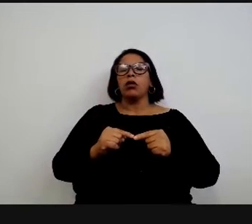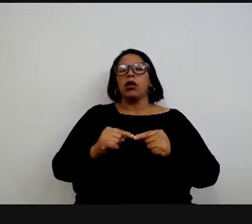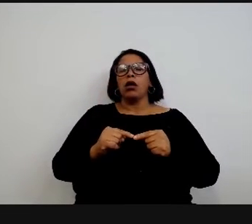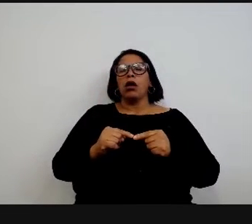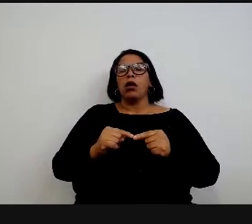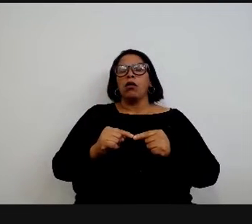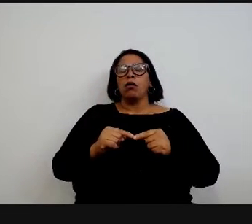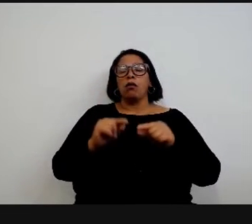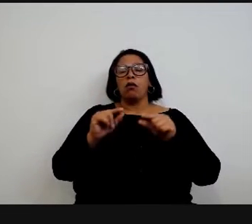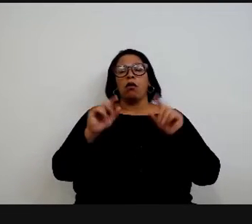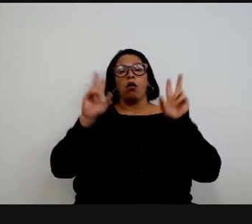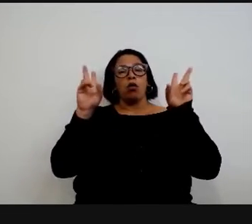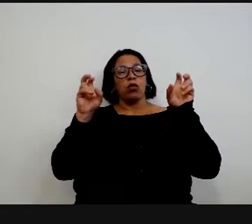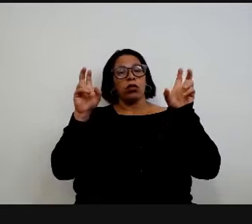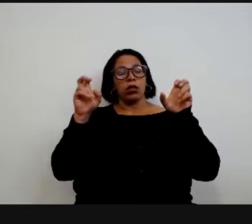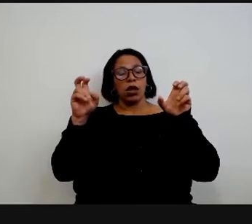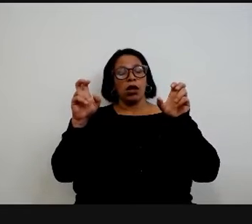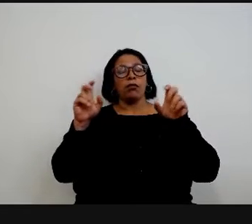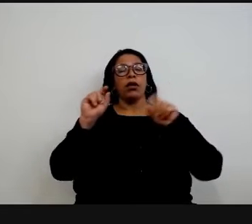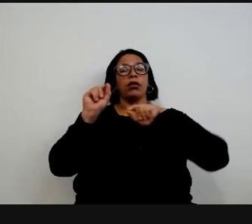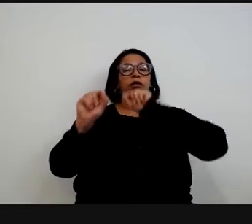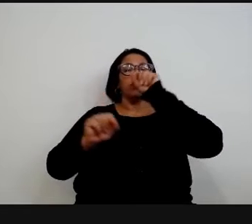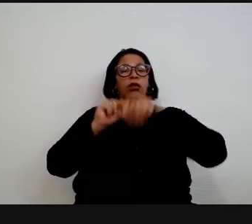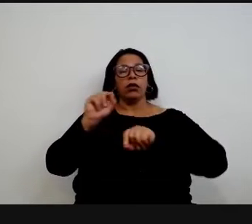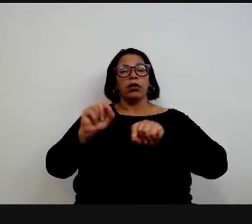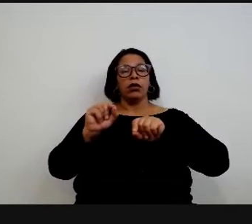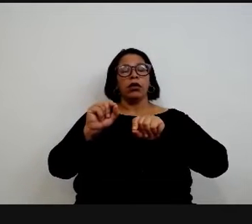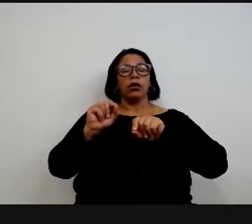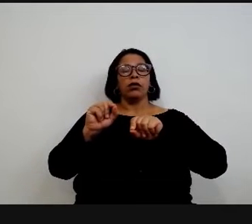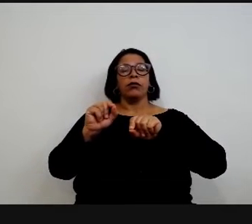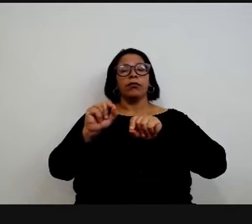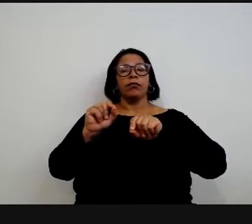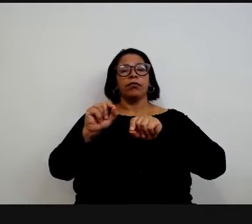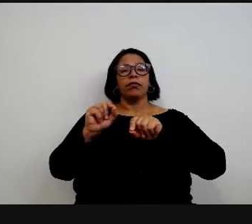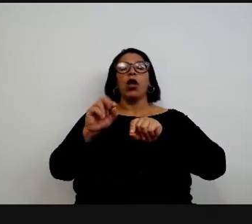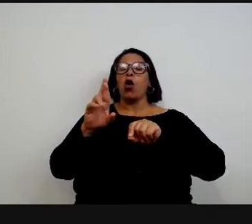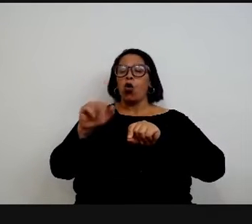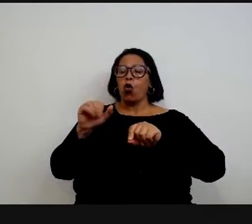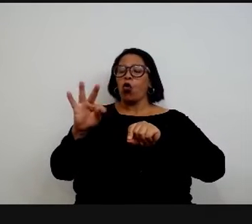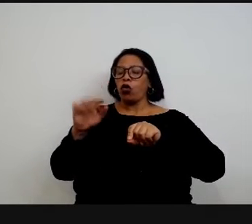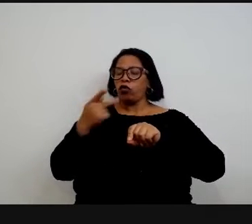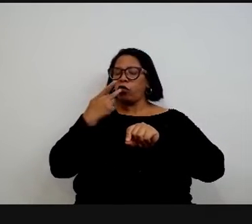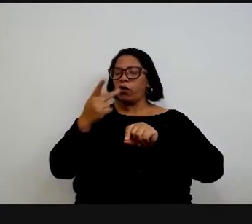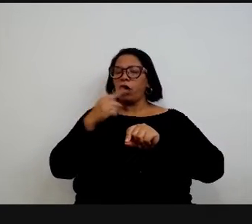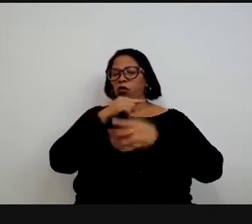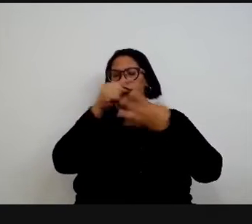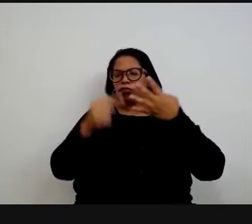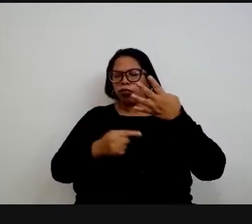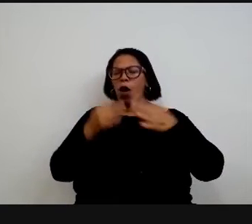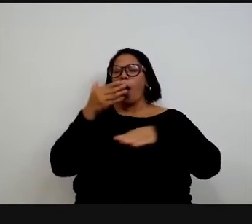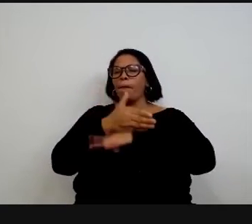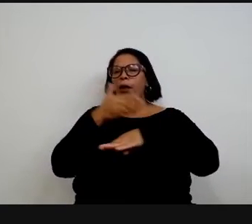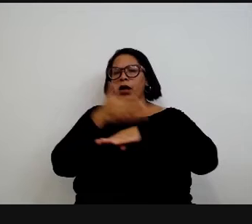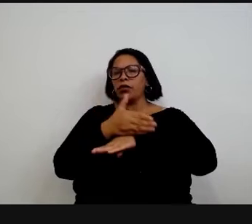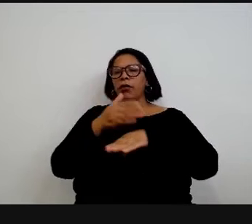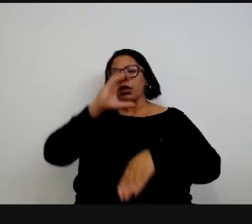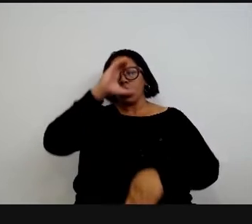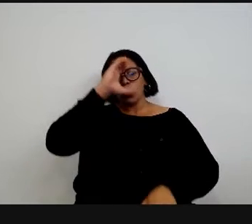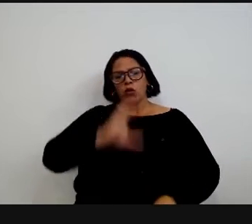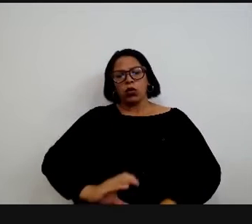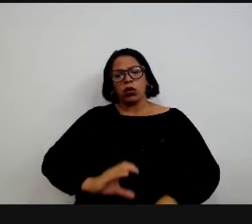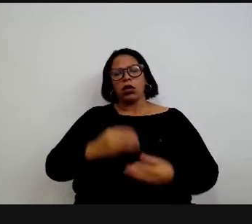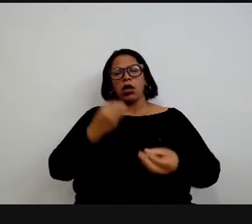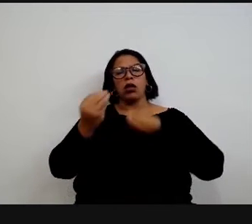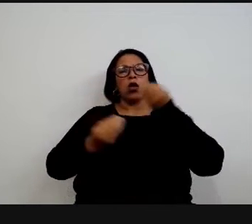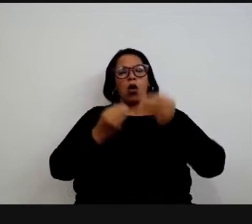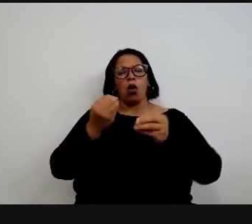vinha falando também. Na verdade, todos nós falamos um pouco aqui, a Ruth também, por exemplo, também a Ana, participação do cidadão, né?